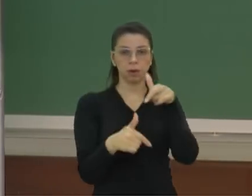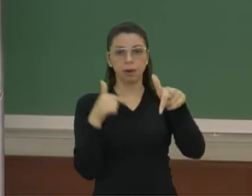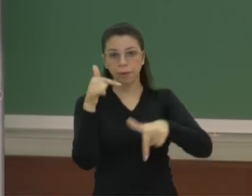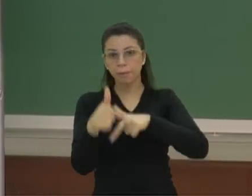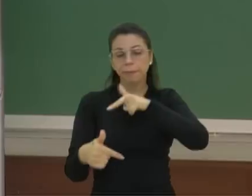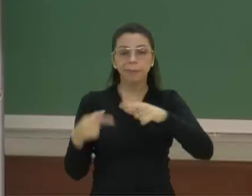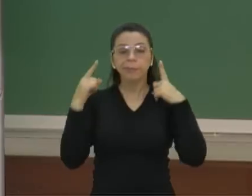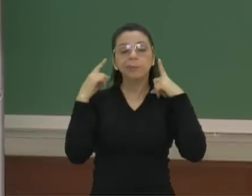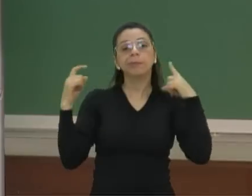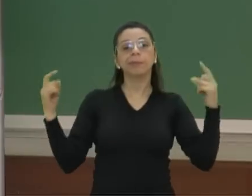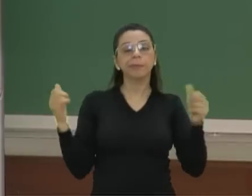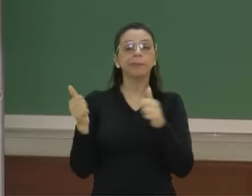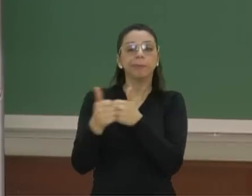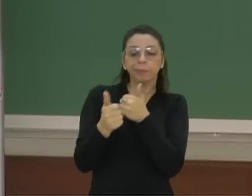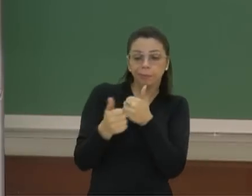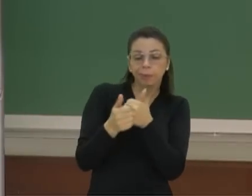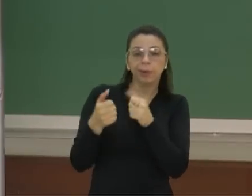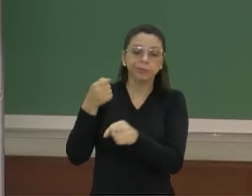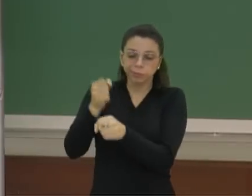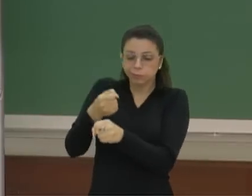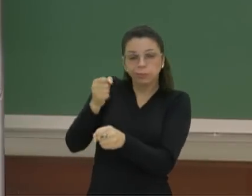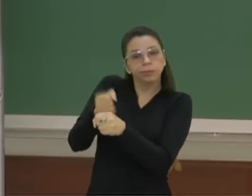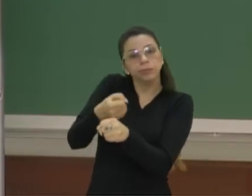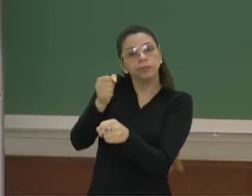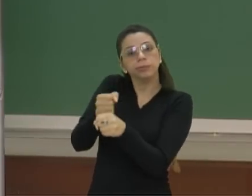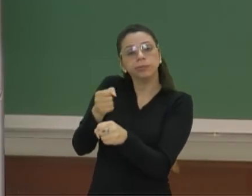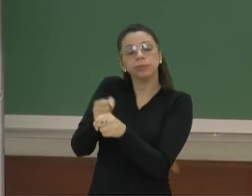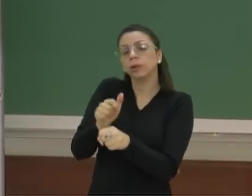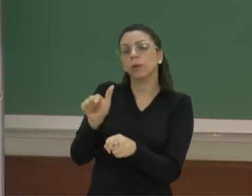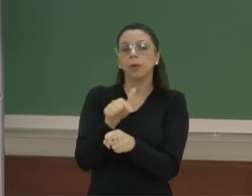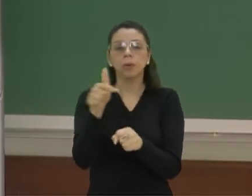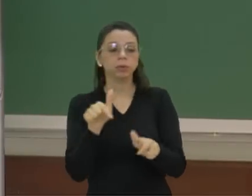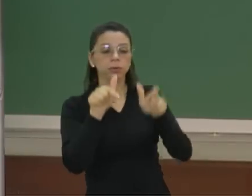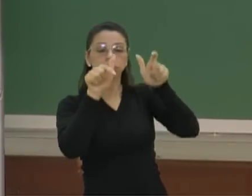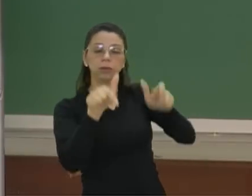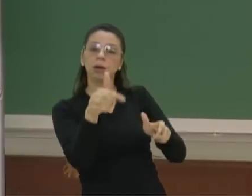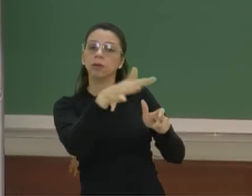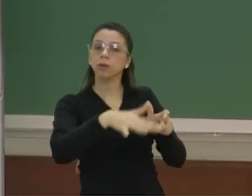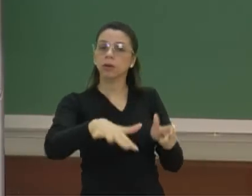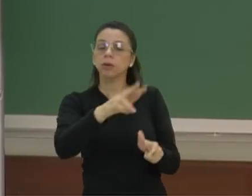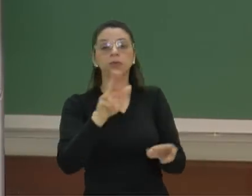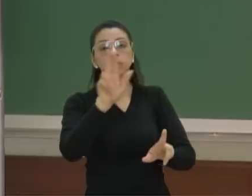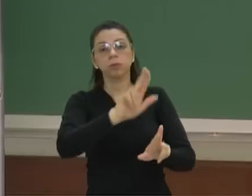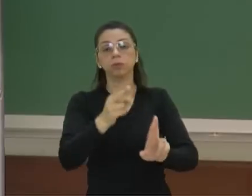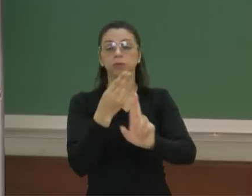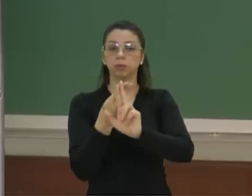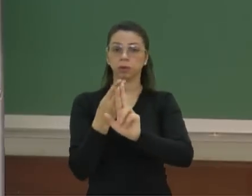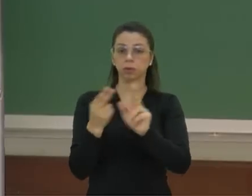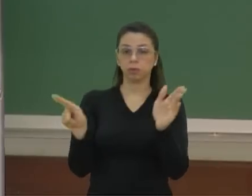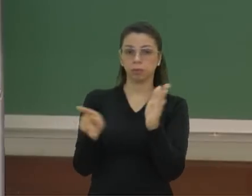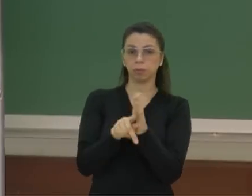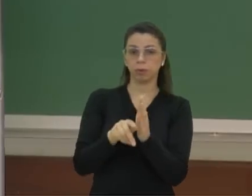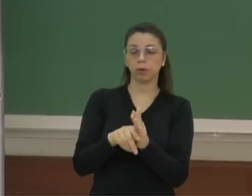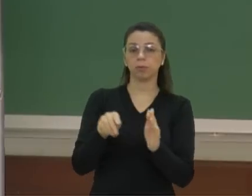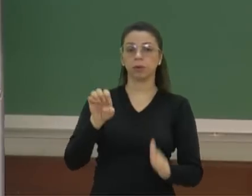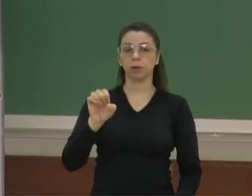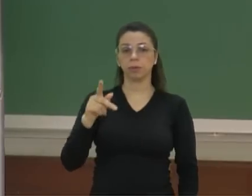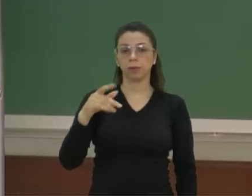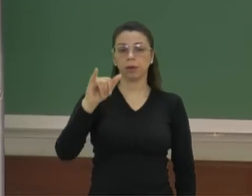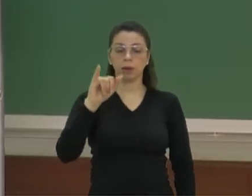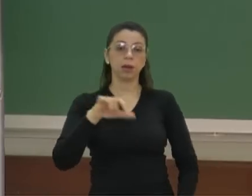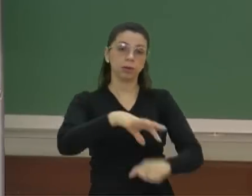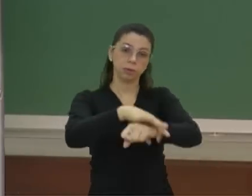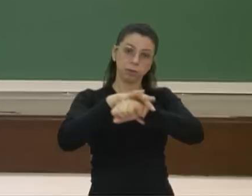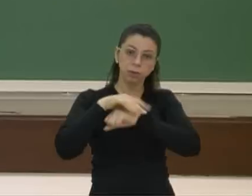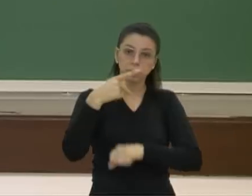próximos a ruídos, a construções, outros lugares, se eles estão utilizando os EPIs. É a segurança dele, a segurança